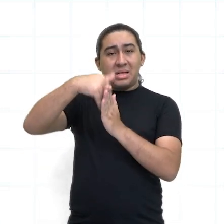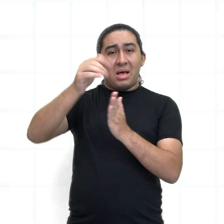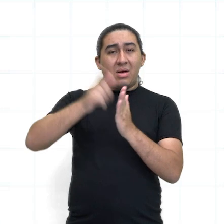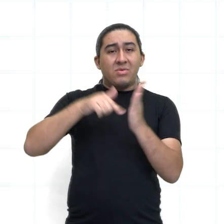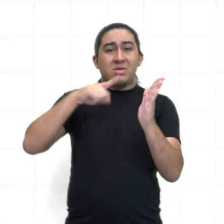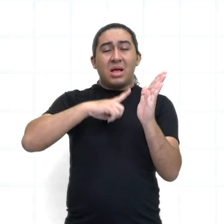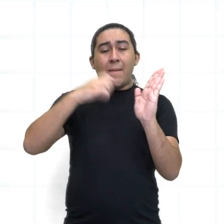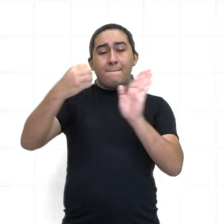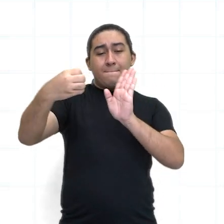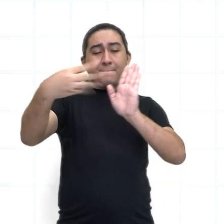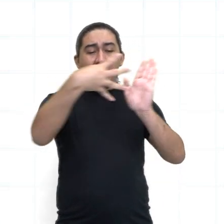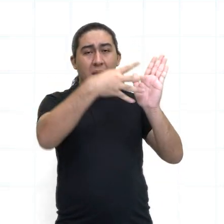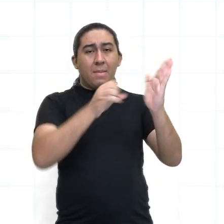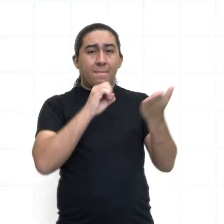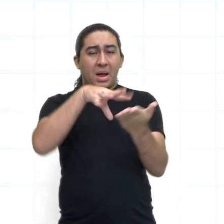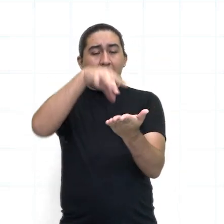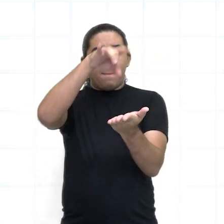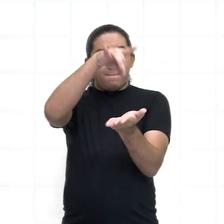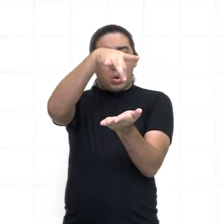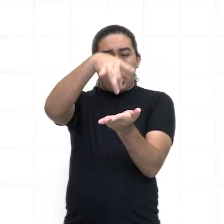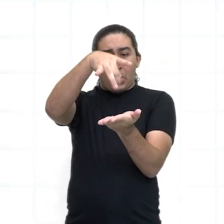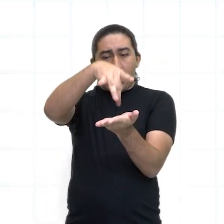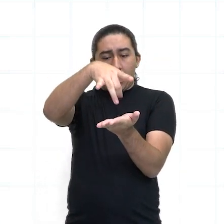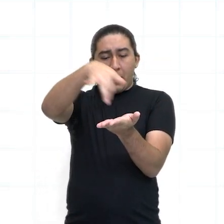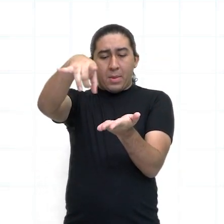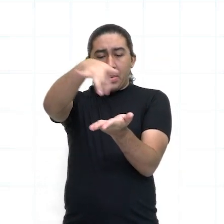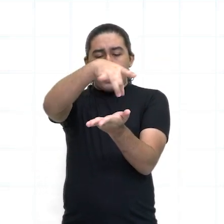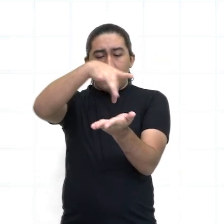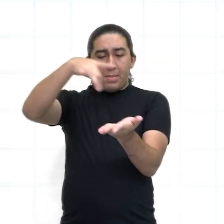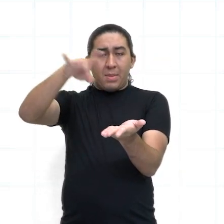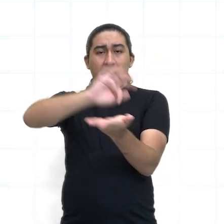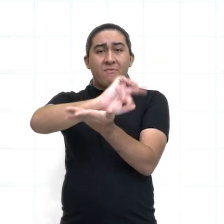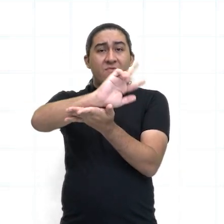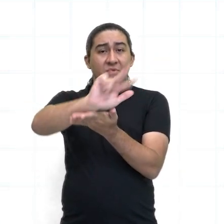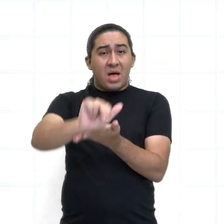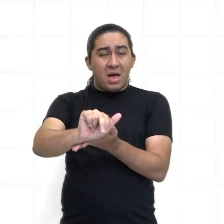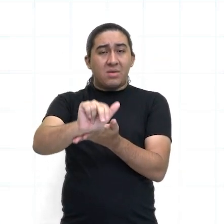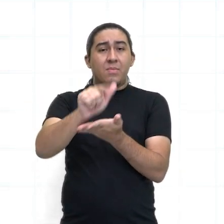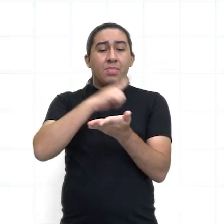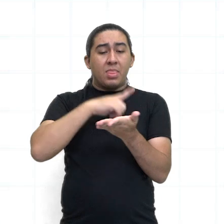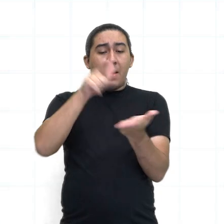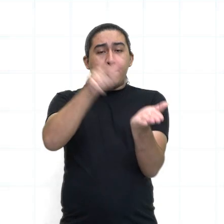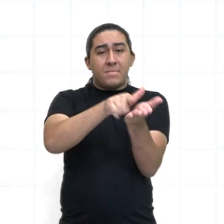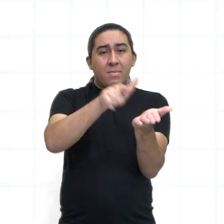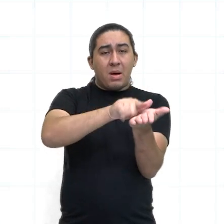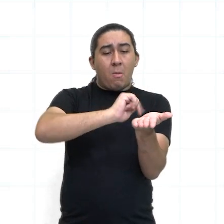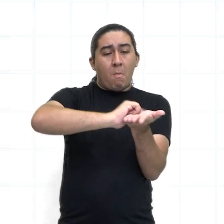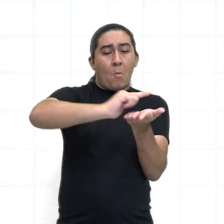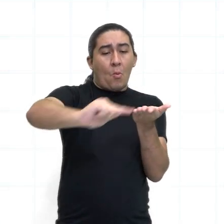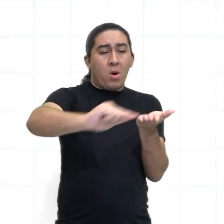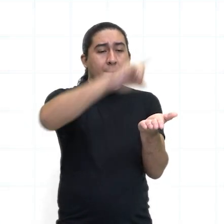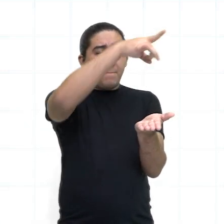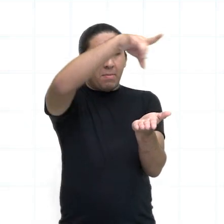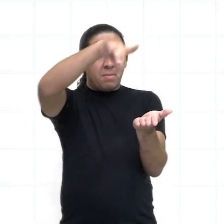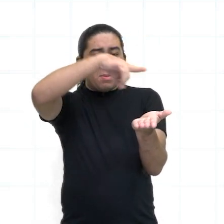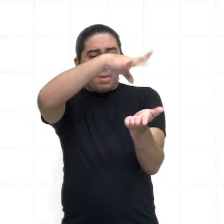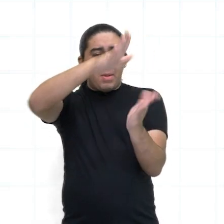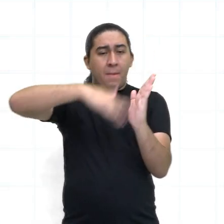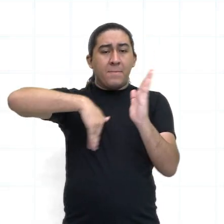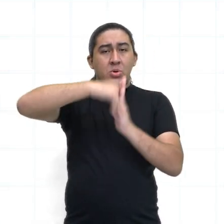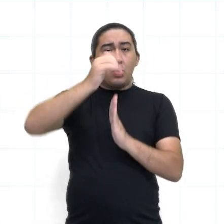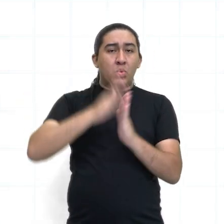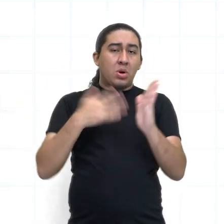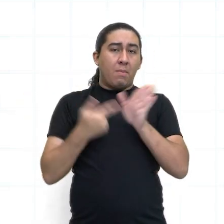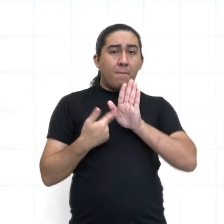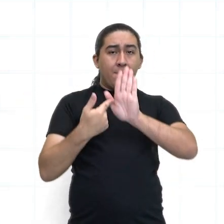pincel ou a tinta, eles salpicam na tela ou no suporte que vão fazer a arte, e aí é chamado de